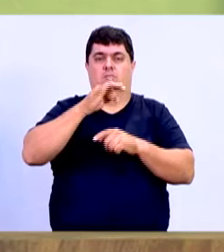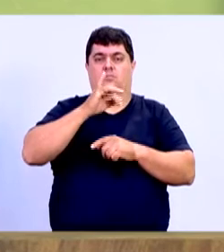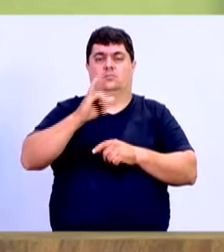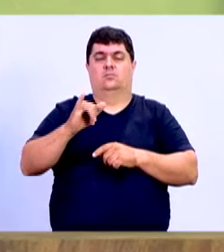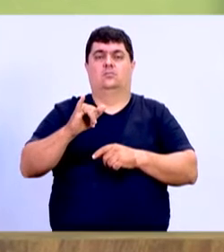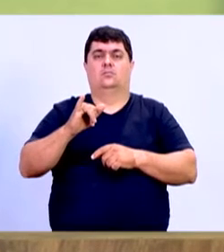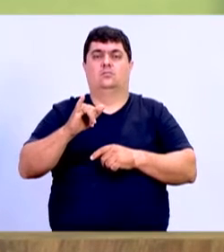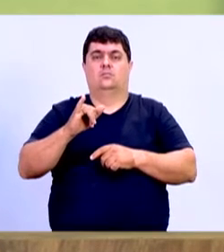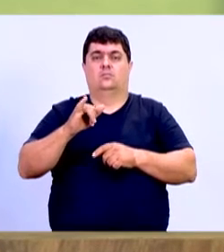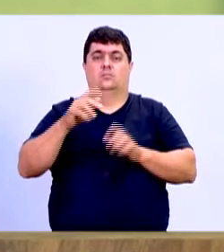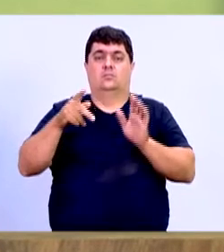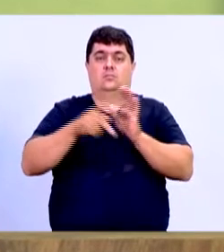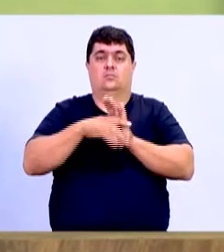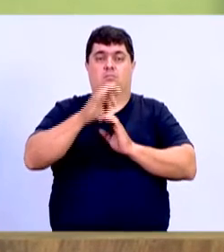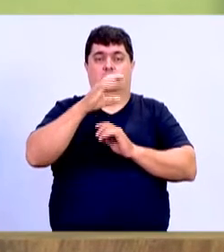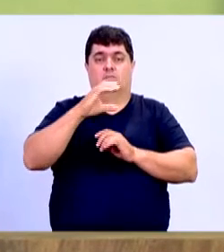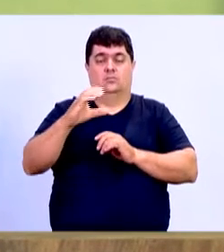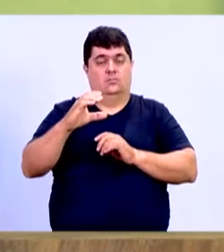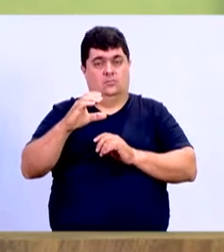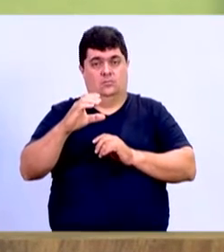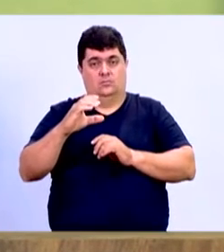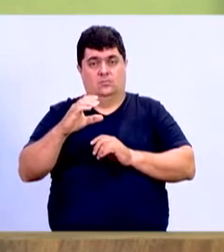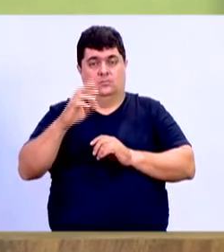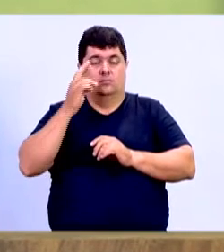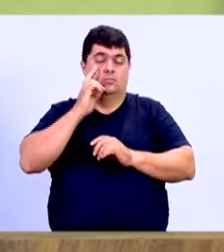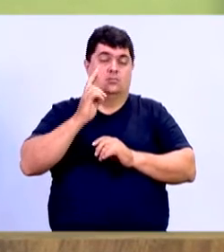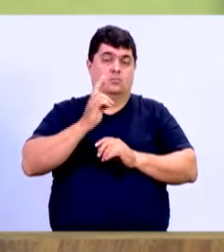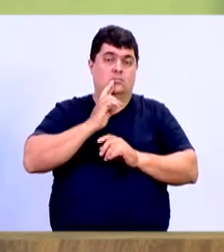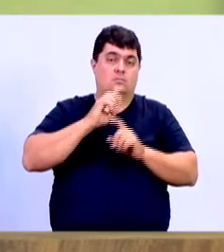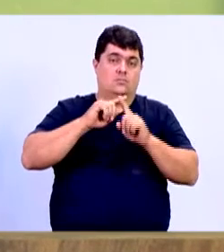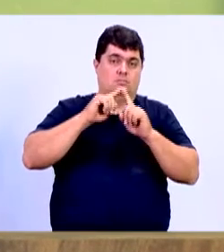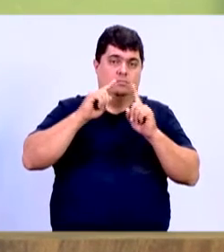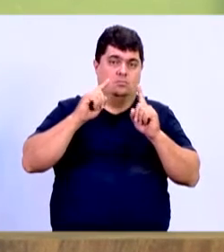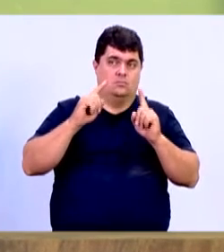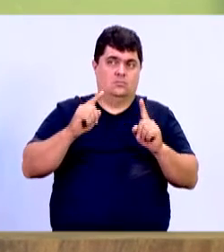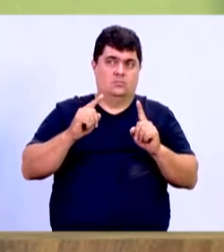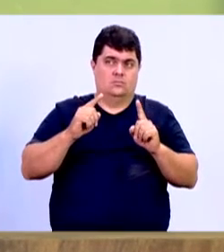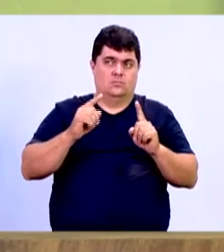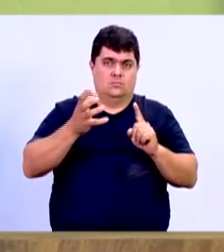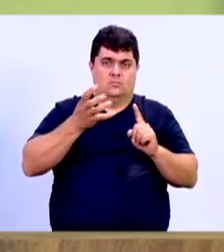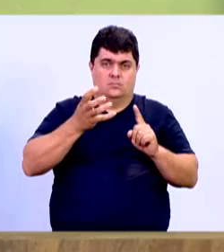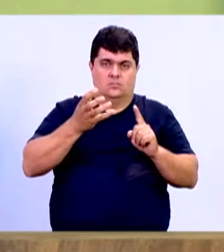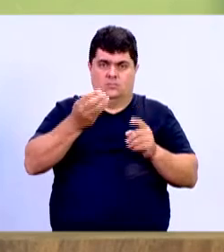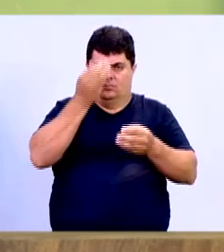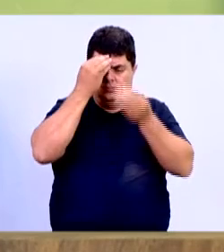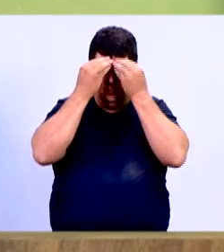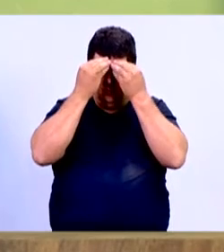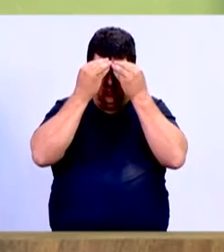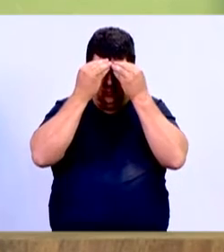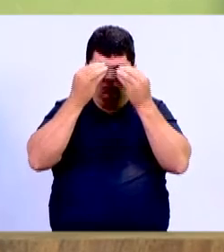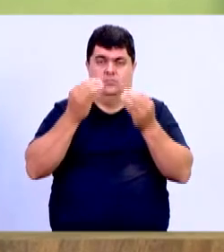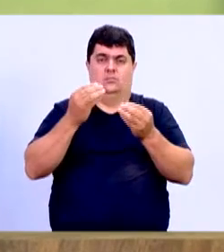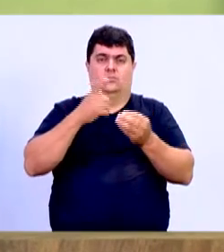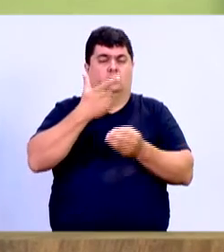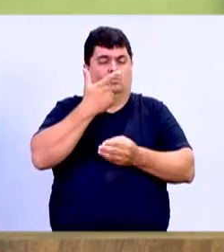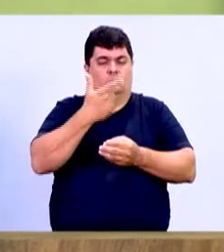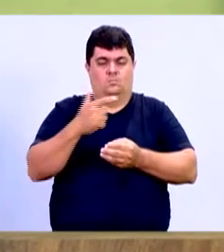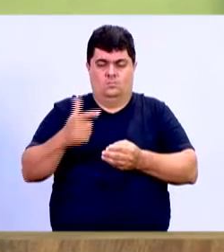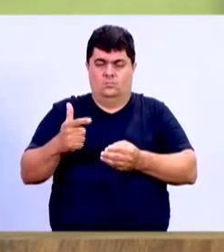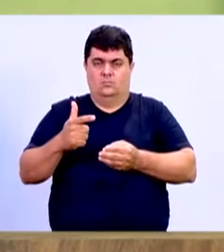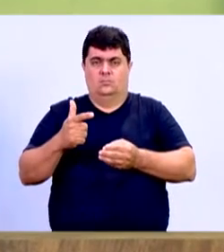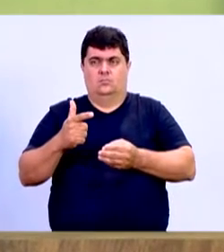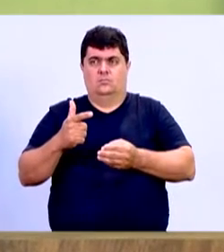TI específica no Tribunal de Contas do Estado de Rondônia. Mas o que eu quero que você grave, não tem como